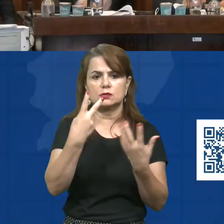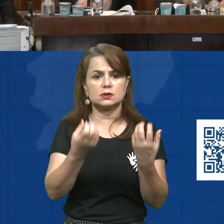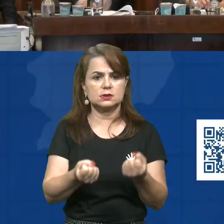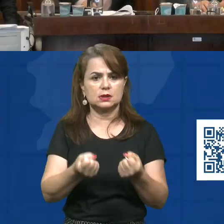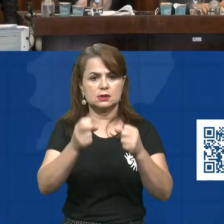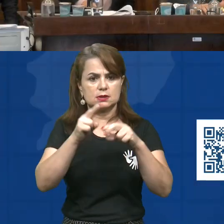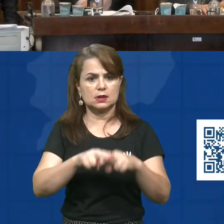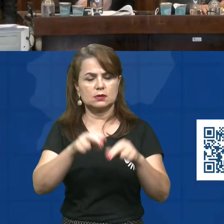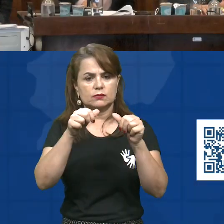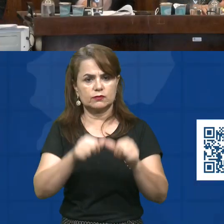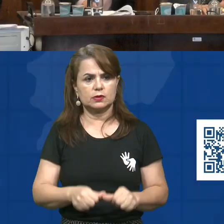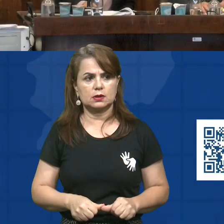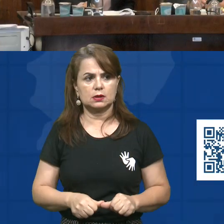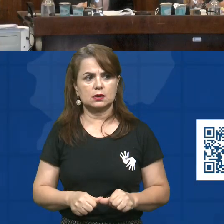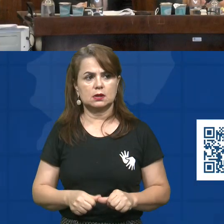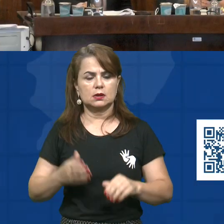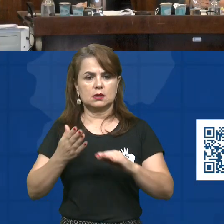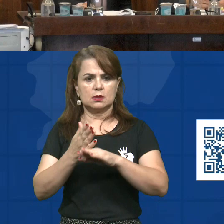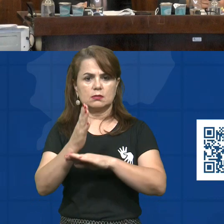encontram. Aprovado.